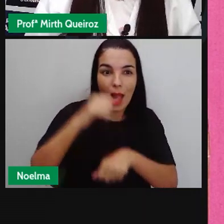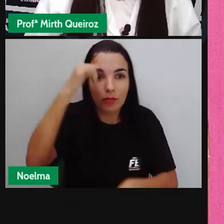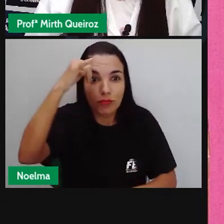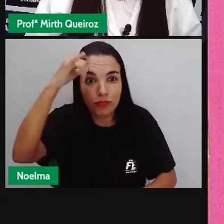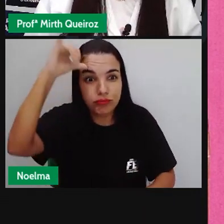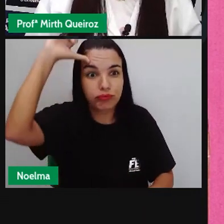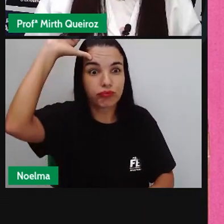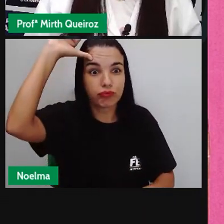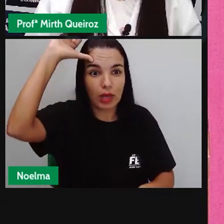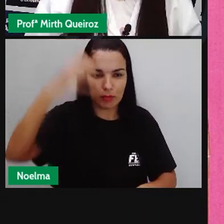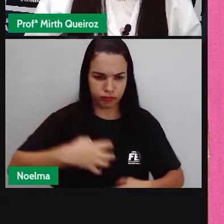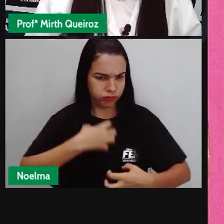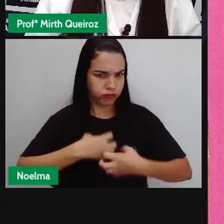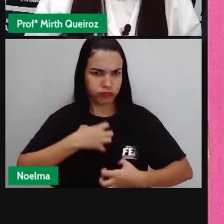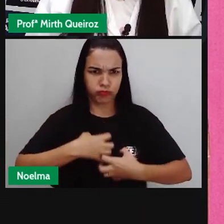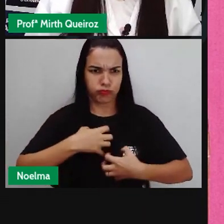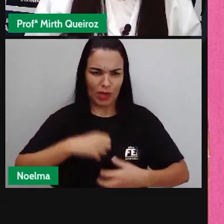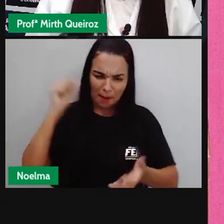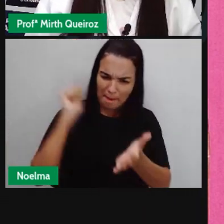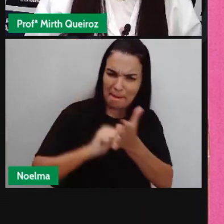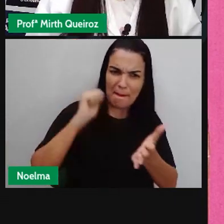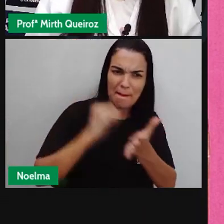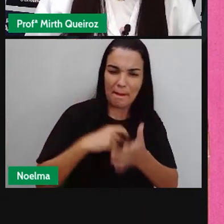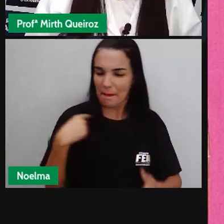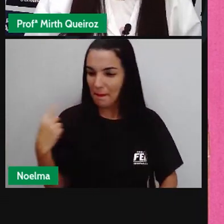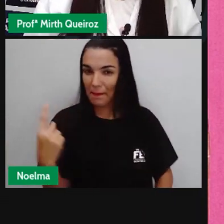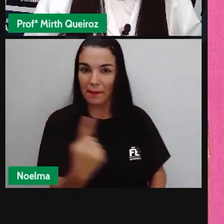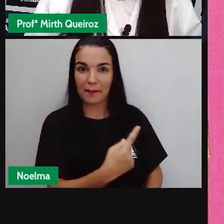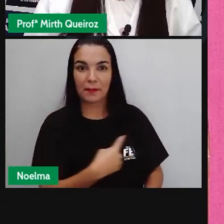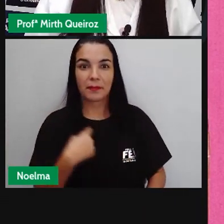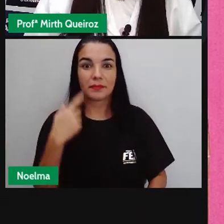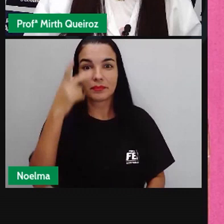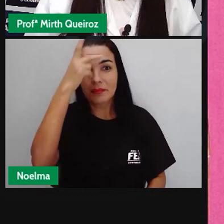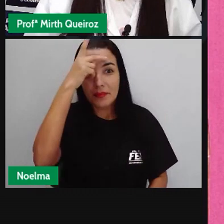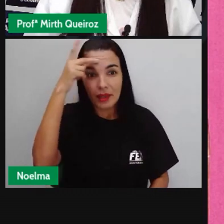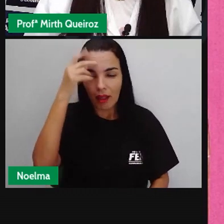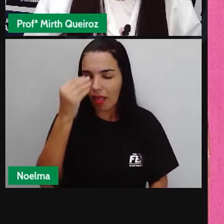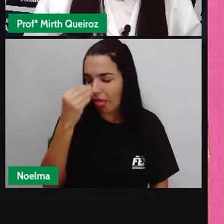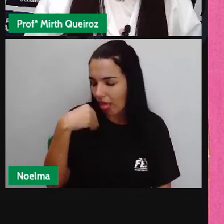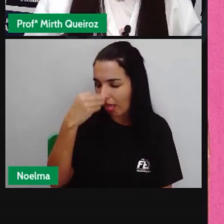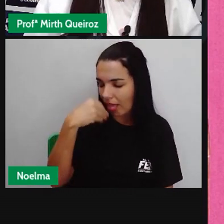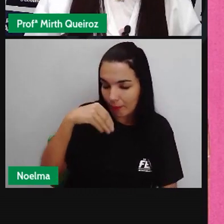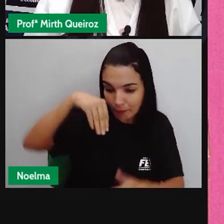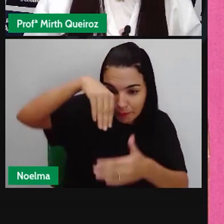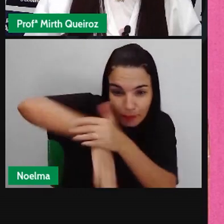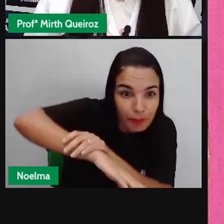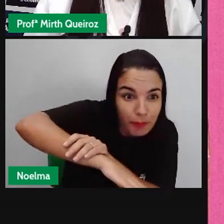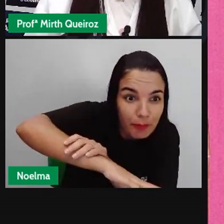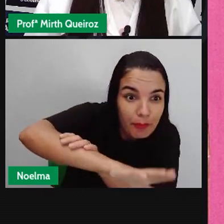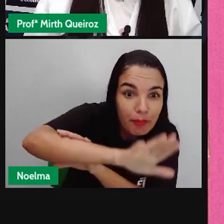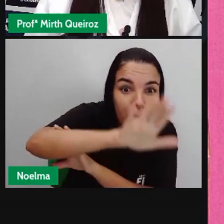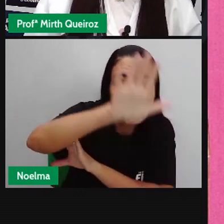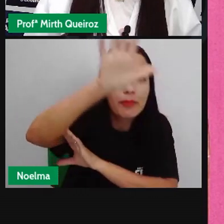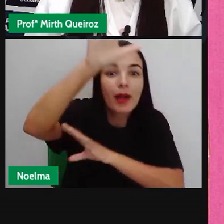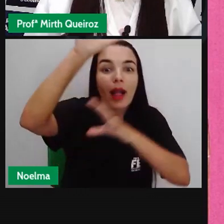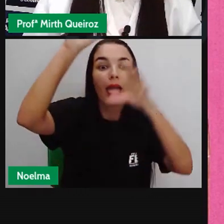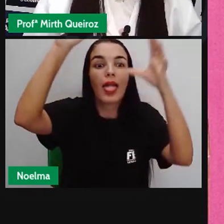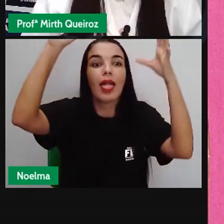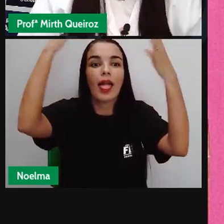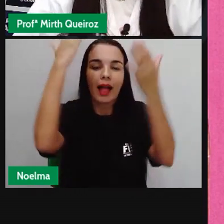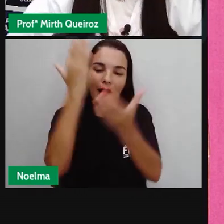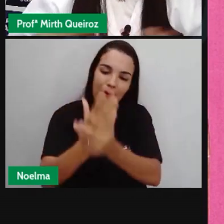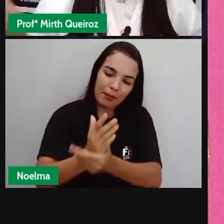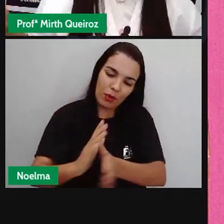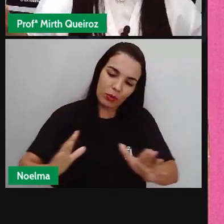touro, touro é valente. Bate na gente, gente é fraco. Cai no buraco, o buraco é